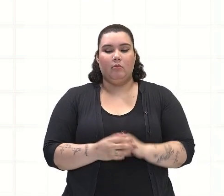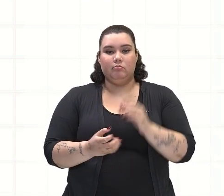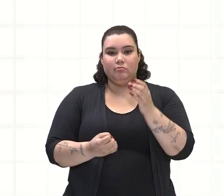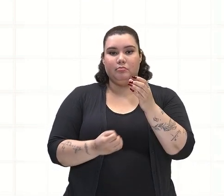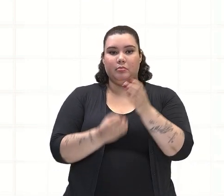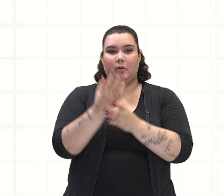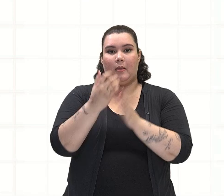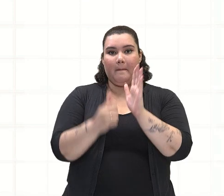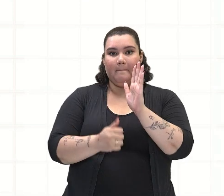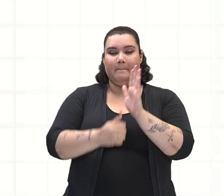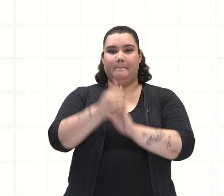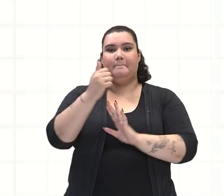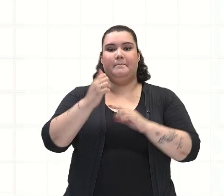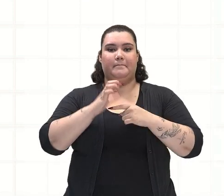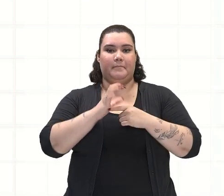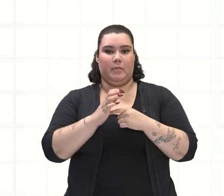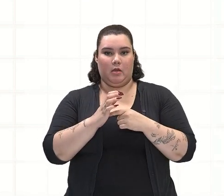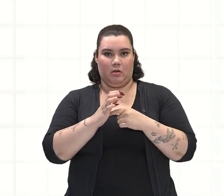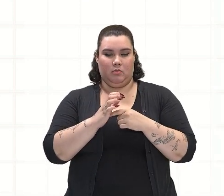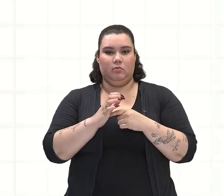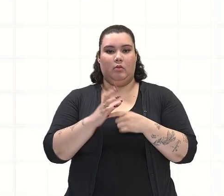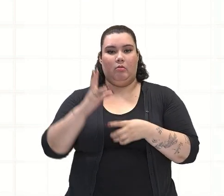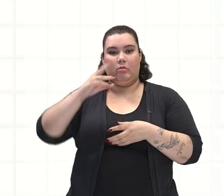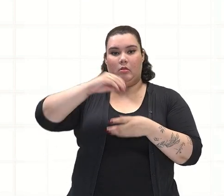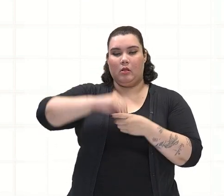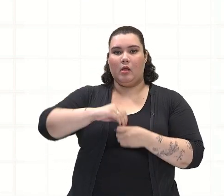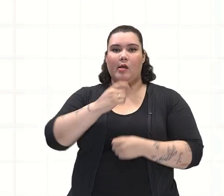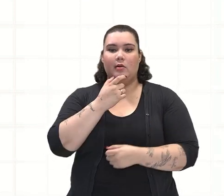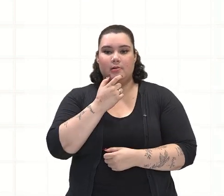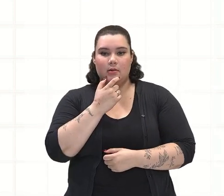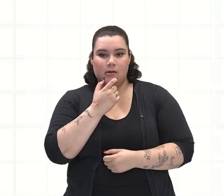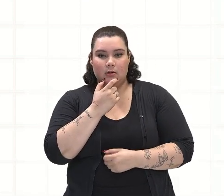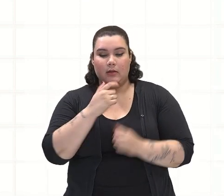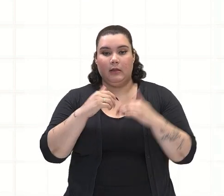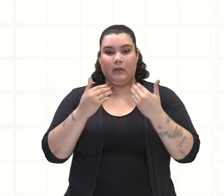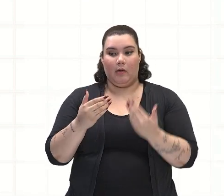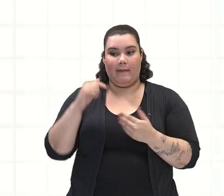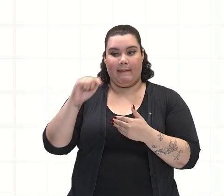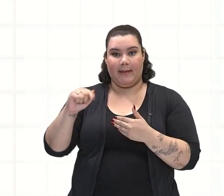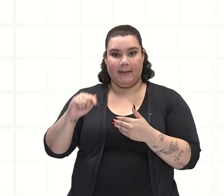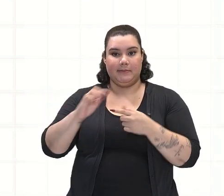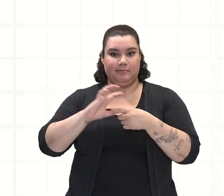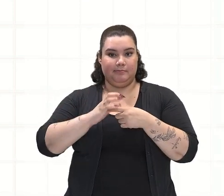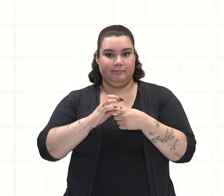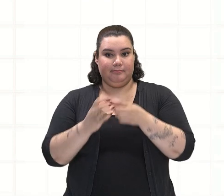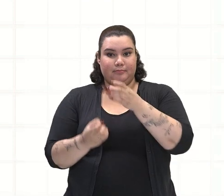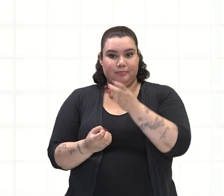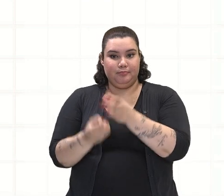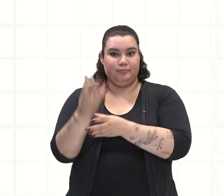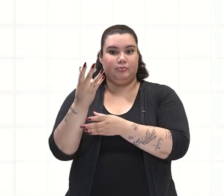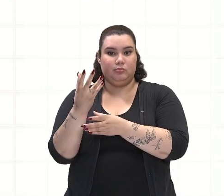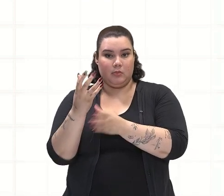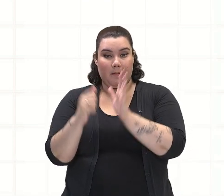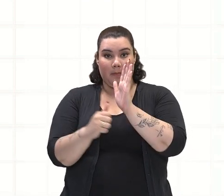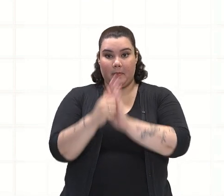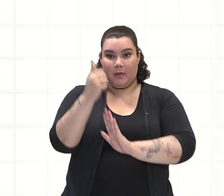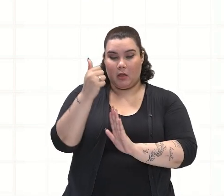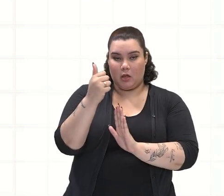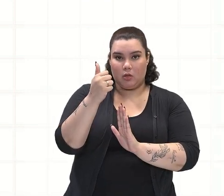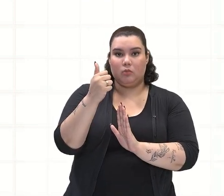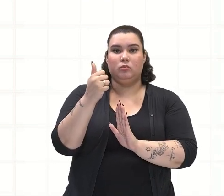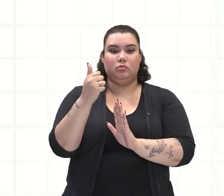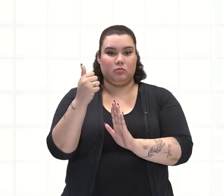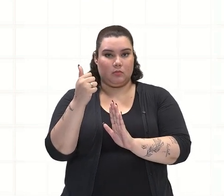máquina, tá? Que é o tear mecânico dentro da Inglaterra. E por conta do surgimento dessa primeira máquina, desse primeiro